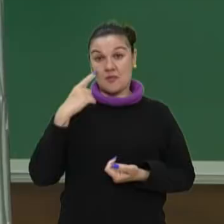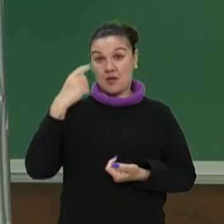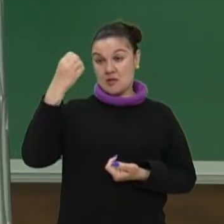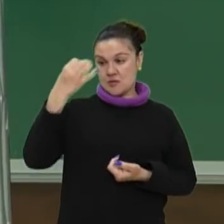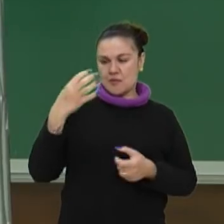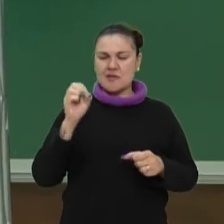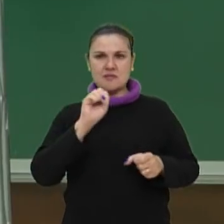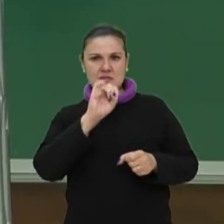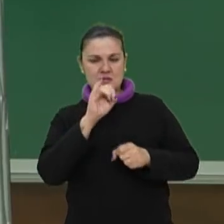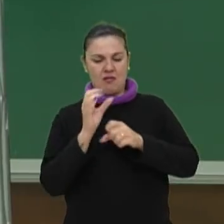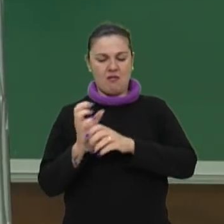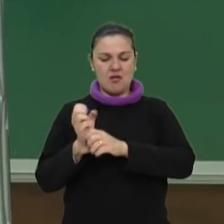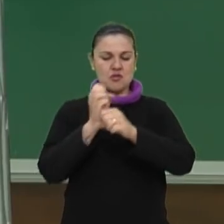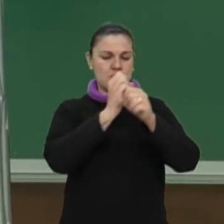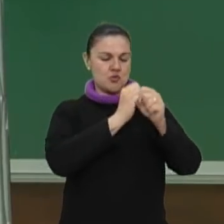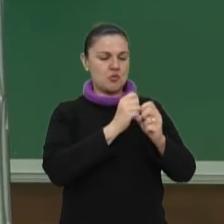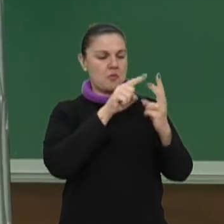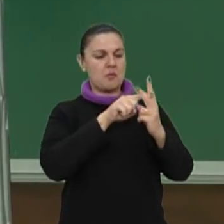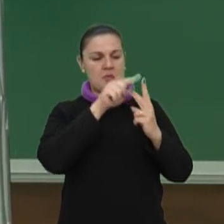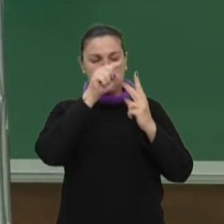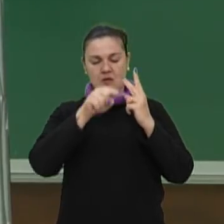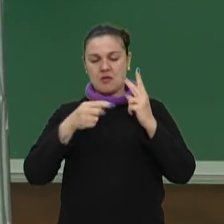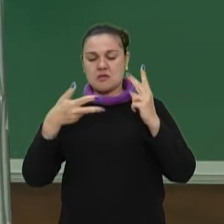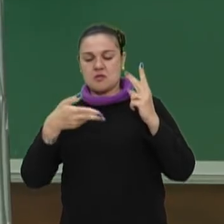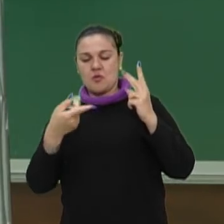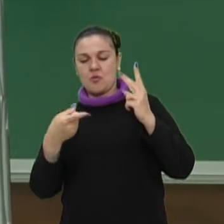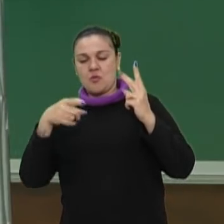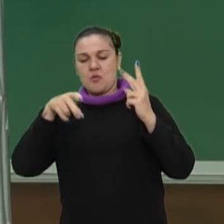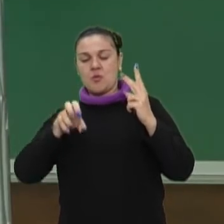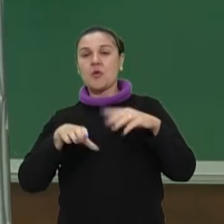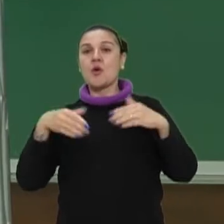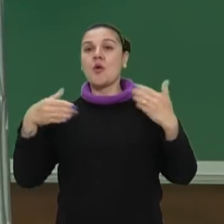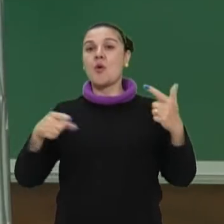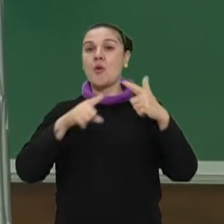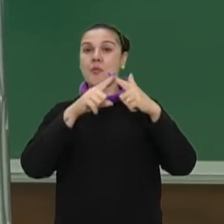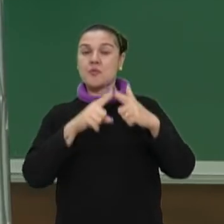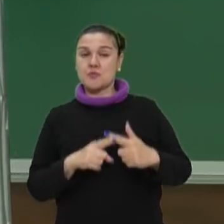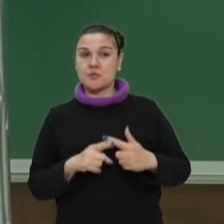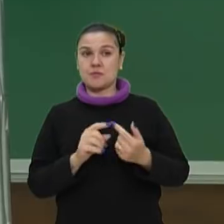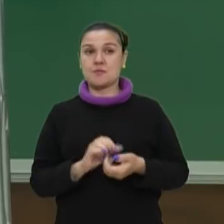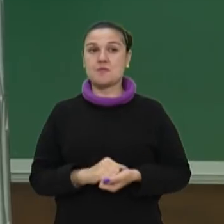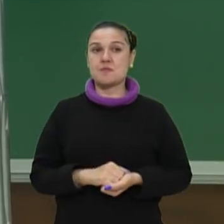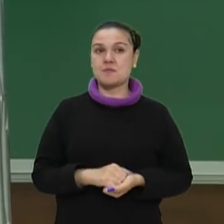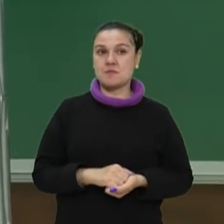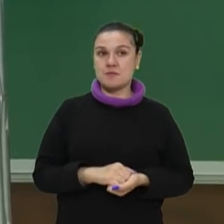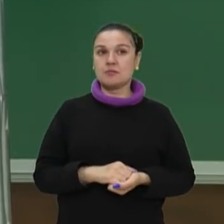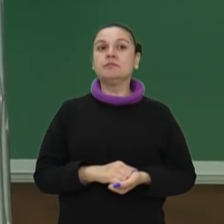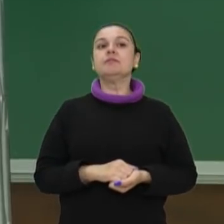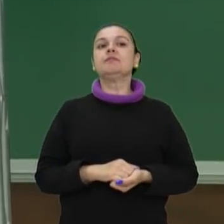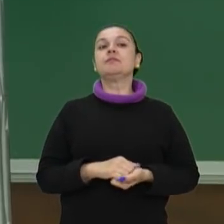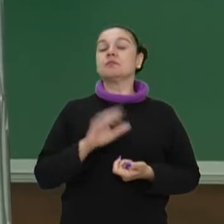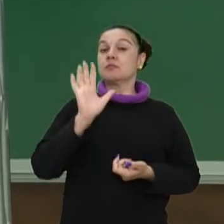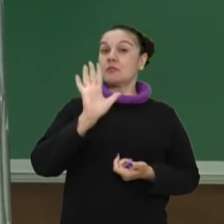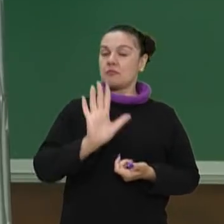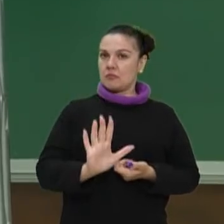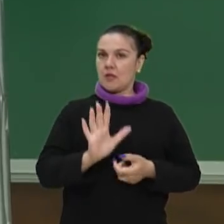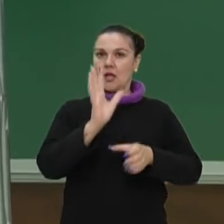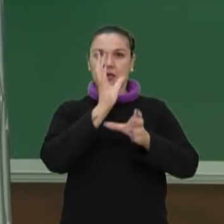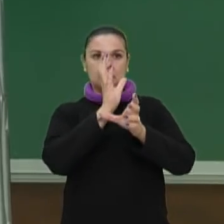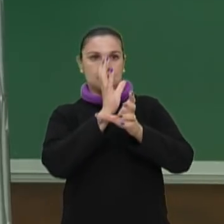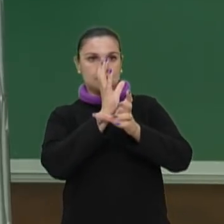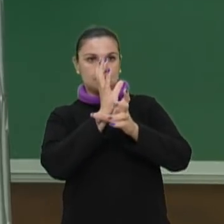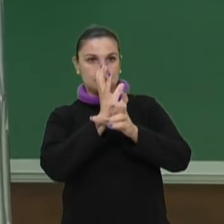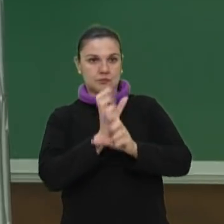assim, se a soma das raízes dessa equação é igual a 15, qual é o produto dessas raízes? Opa, ele me deu a soma, o x1